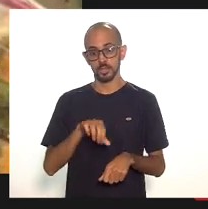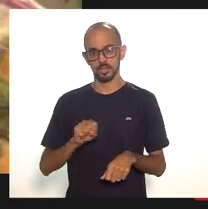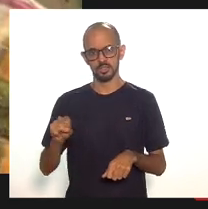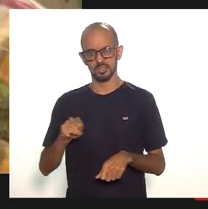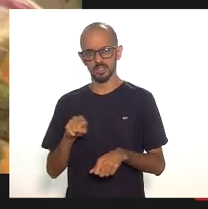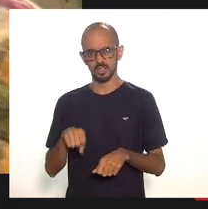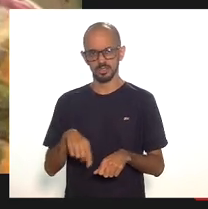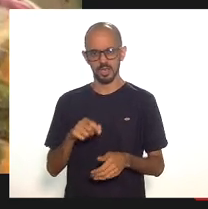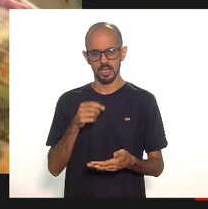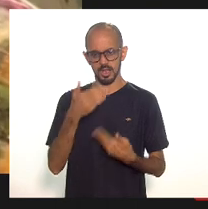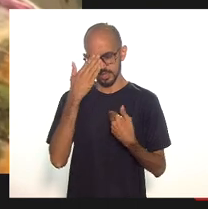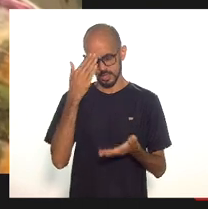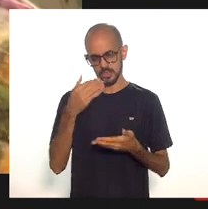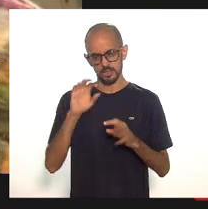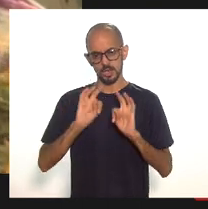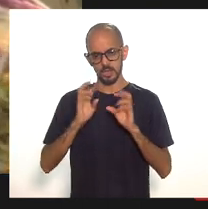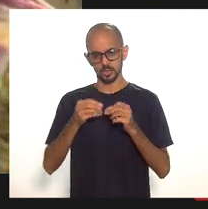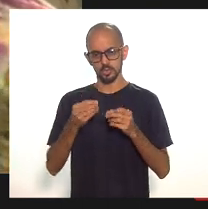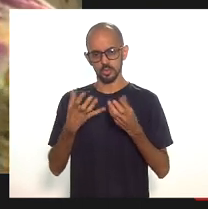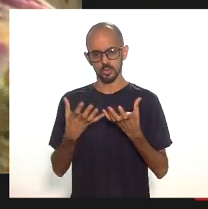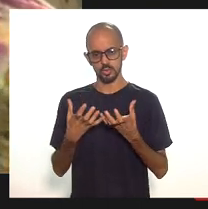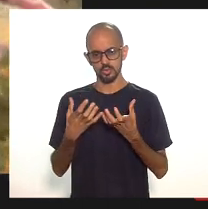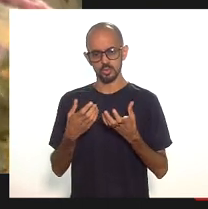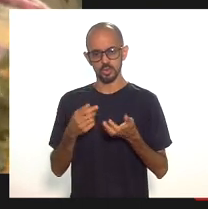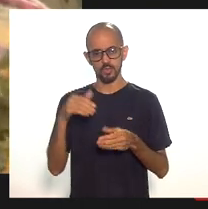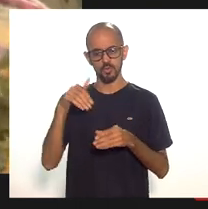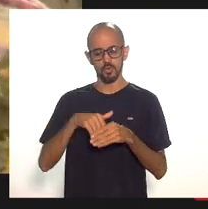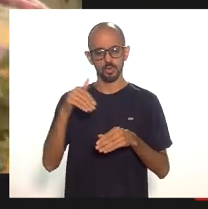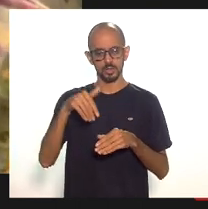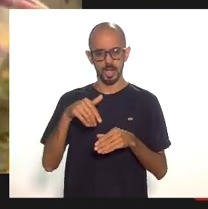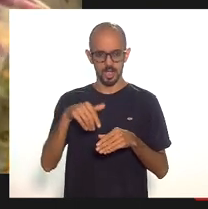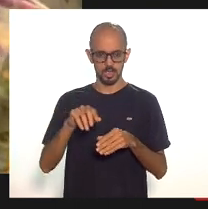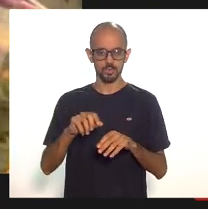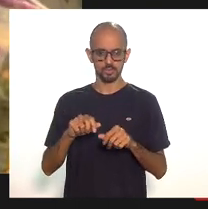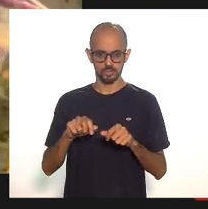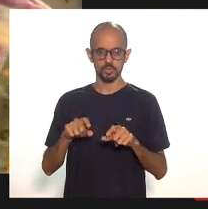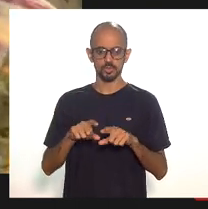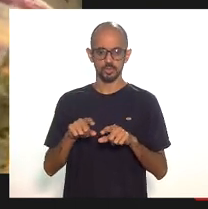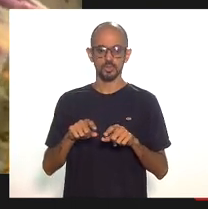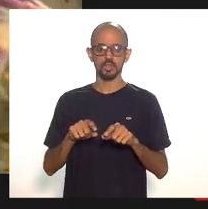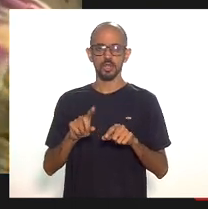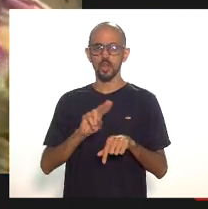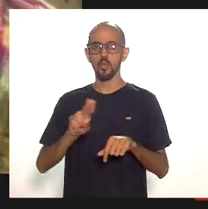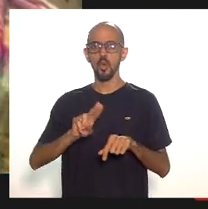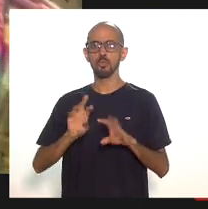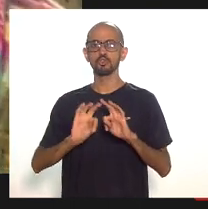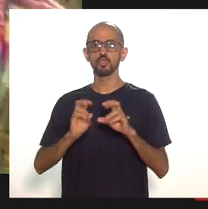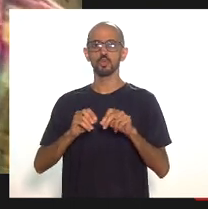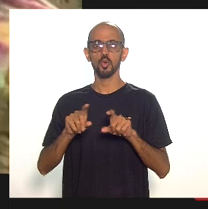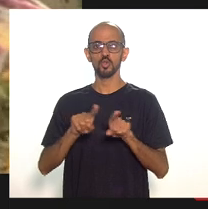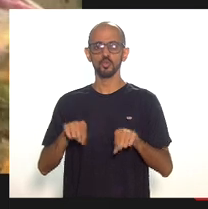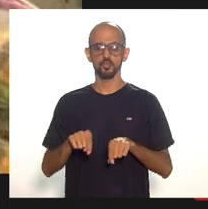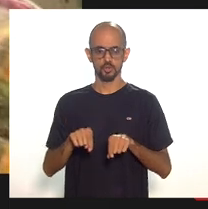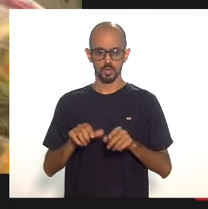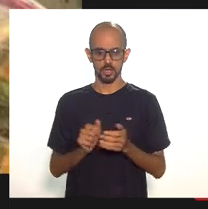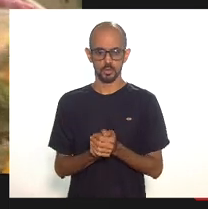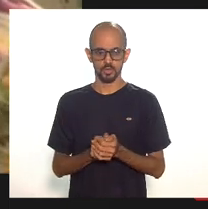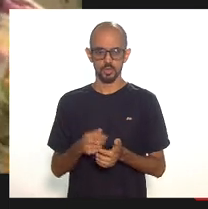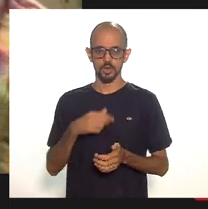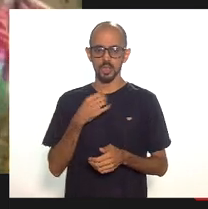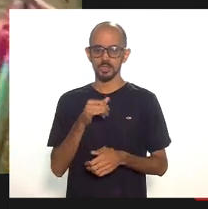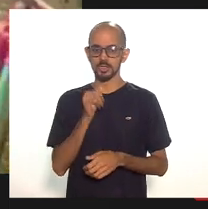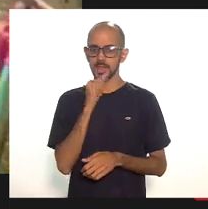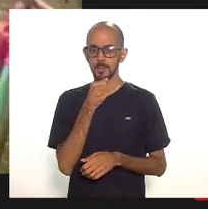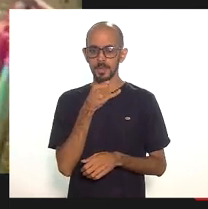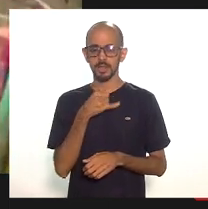Agradecer àqueles que votaram a favor dos servidores. Em nome de todos os servidores municipais, a gente lamenta os vereadores que votaram